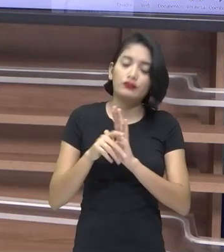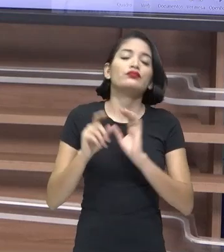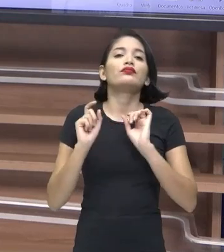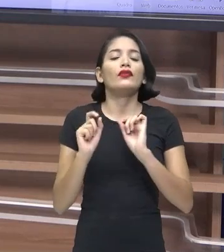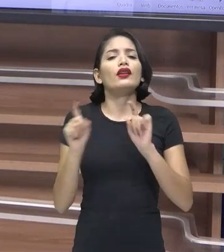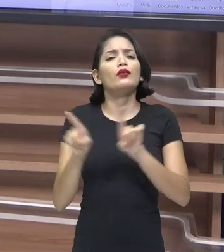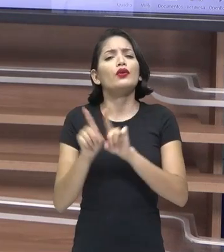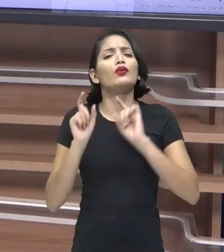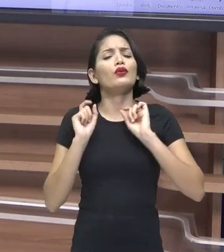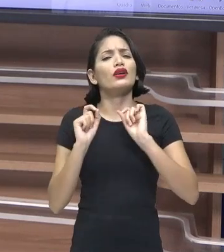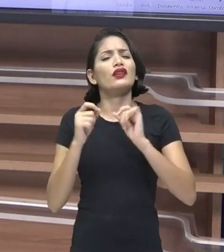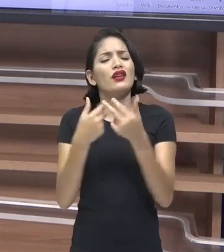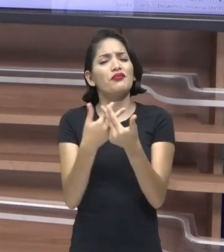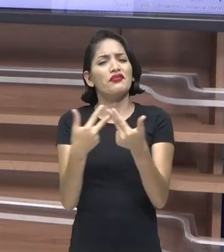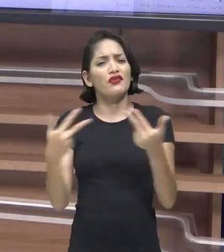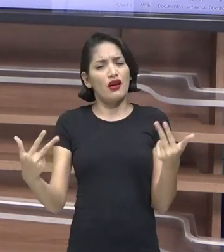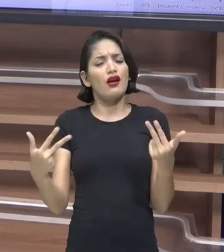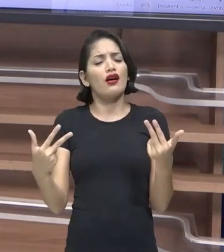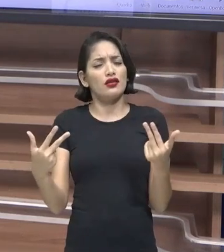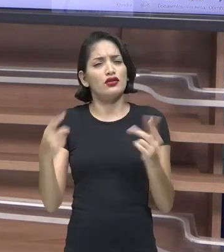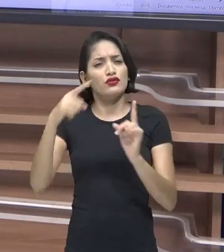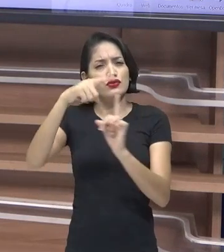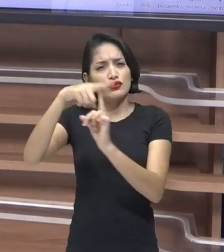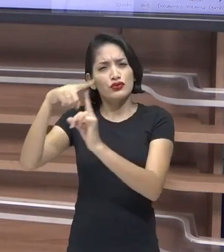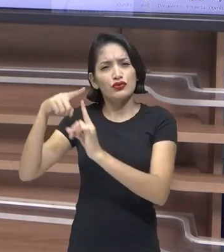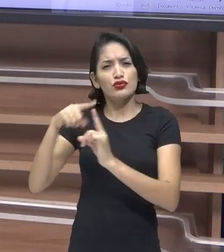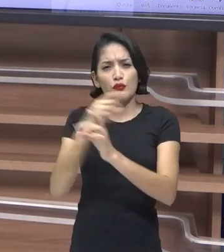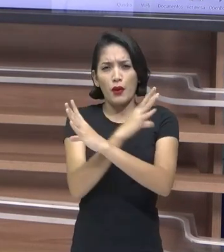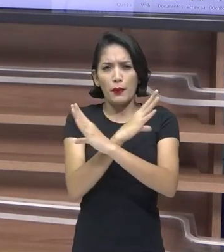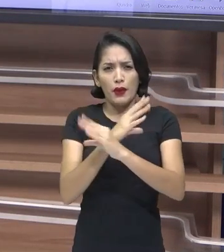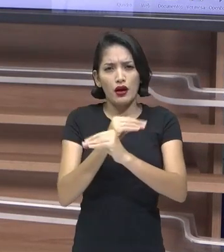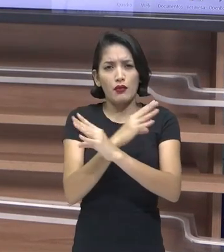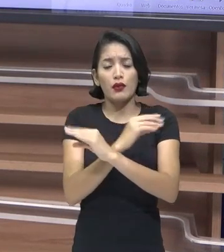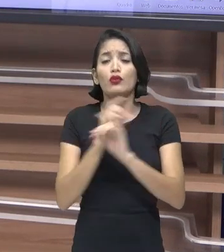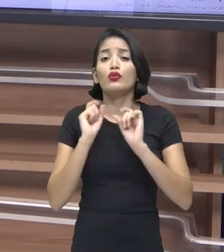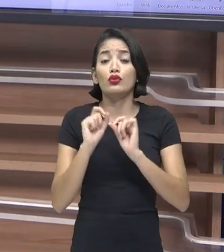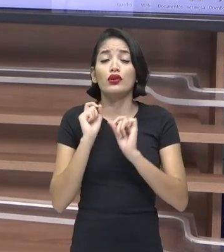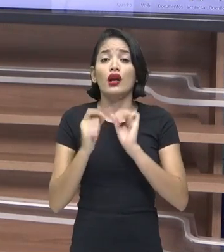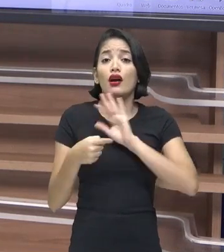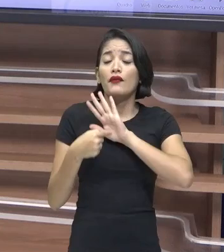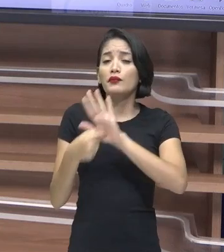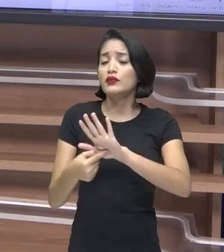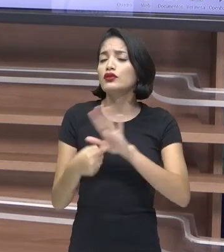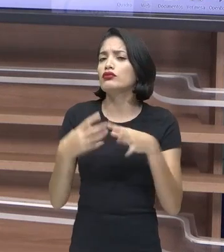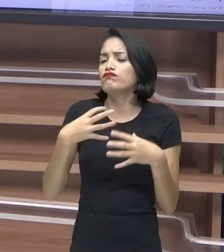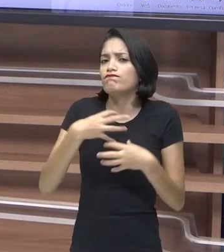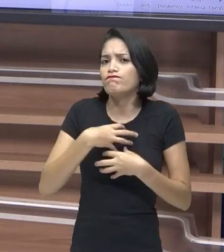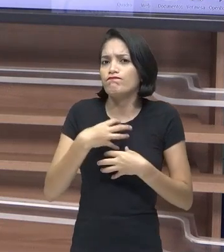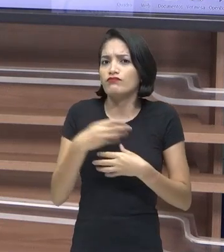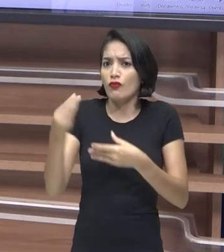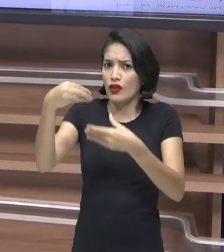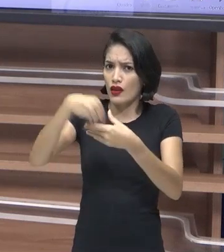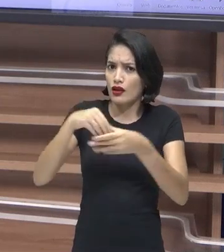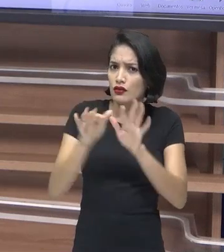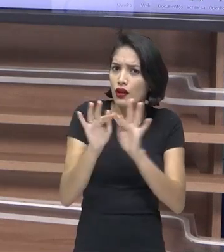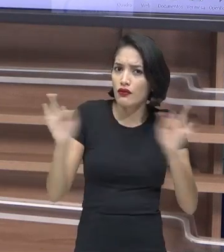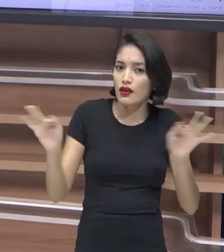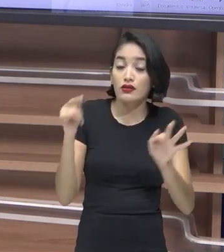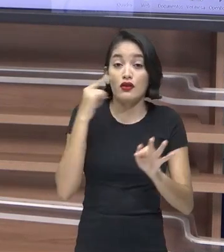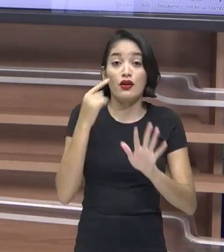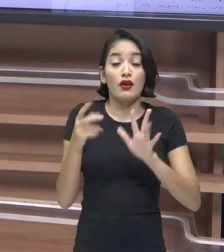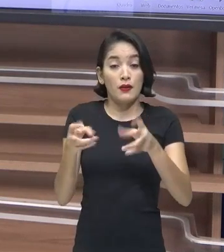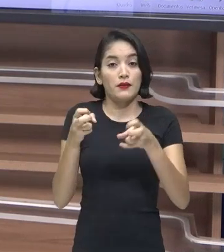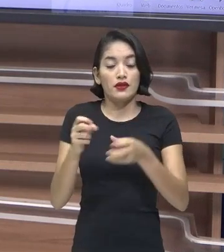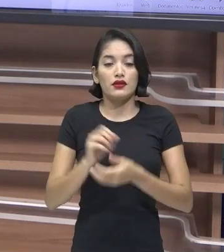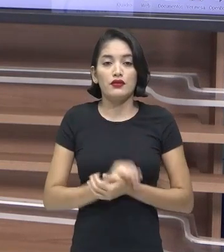vamos possuir, né, vários tipos de conjunções que vão denotar um sentido na oração. Então, observem aí,